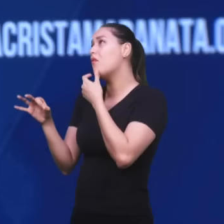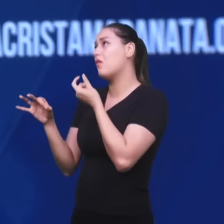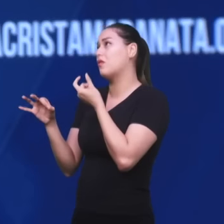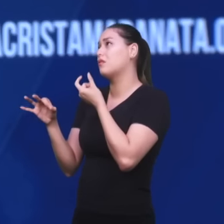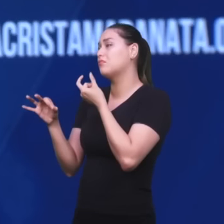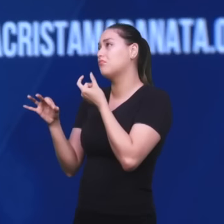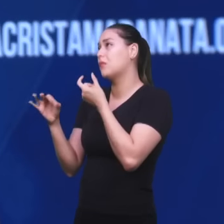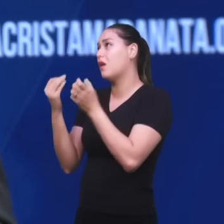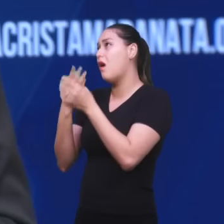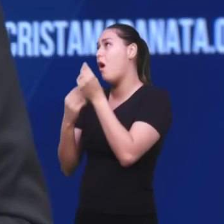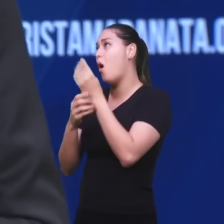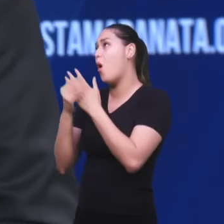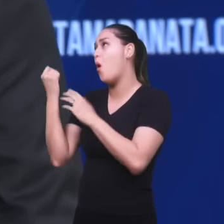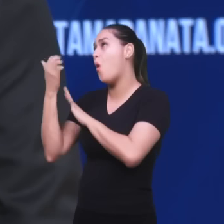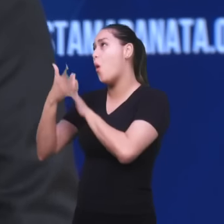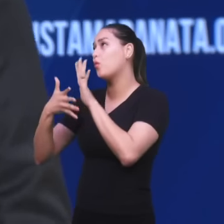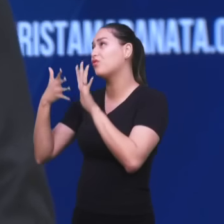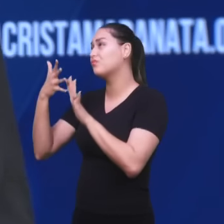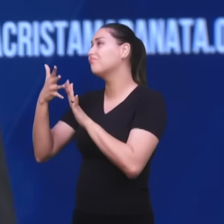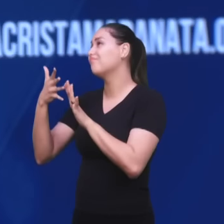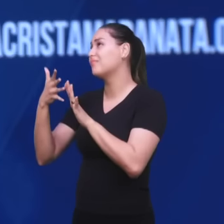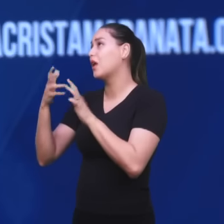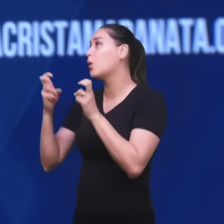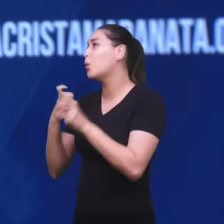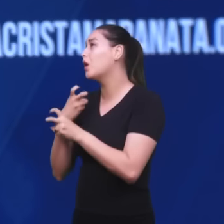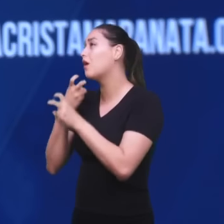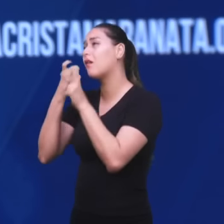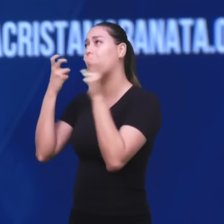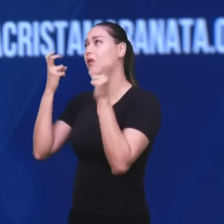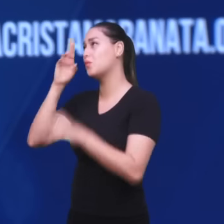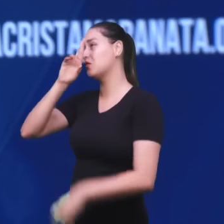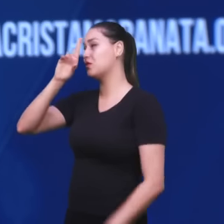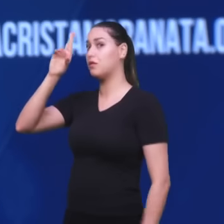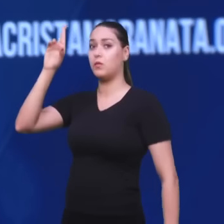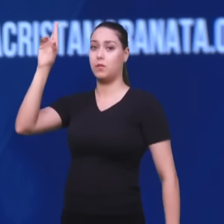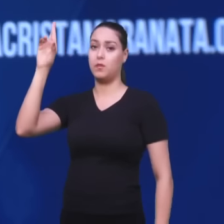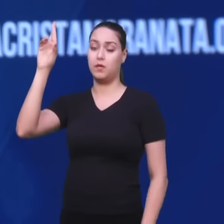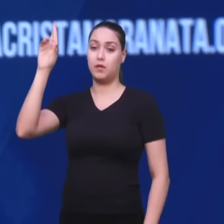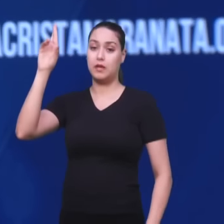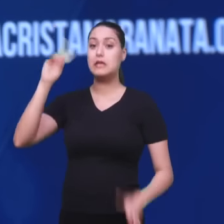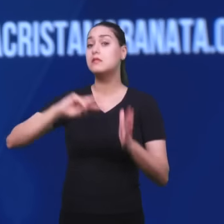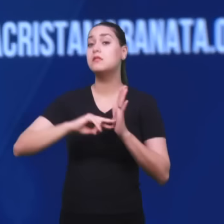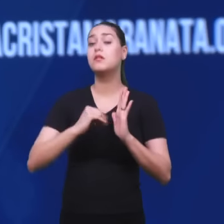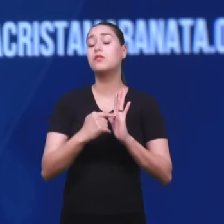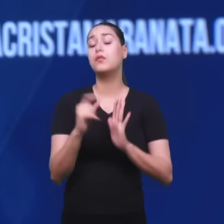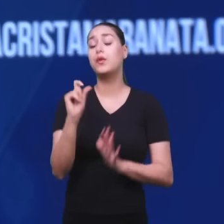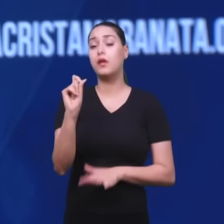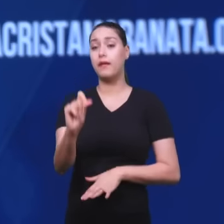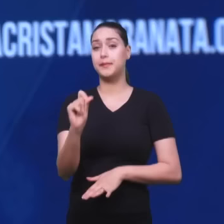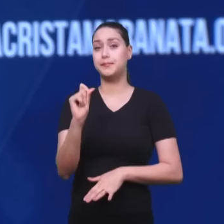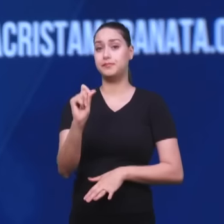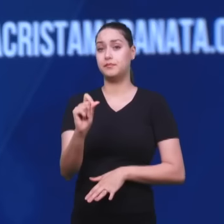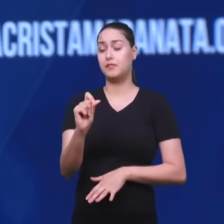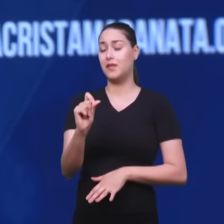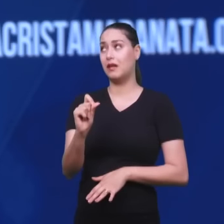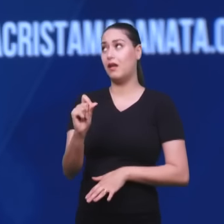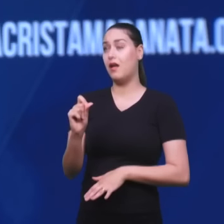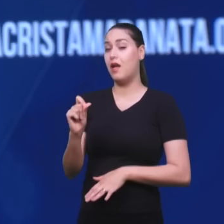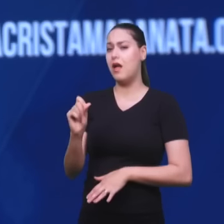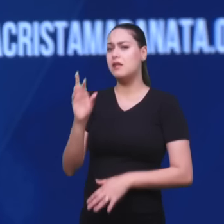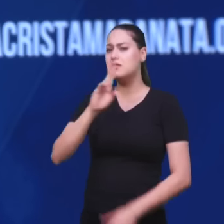O que que Davi estava Querendo dizer para o Senhor? Olha, Senhor Eu não tenho aqui Eu não tenho a